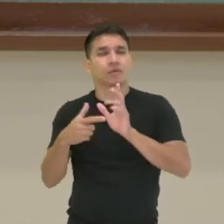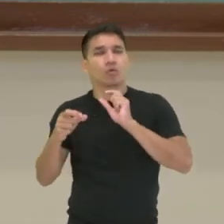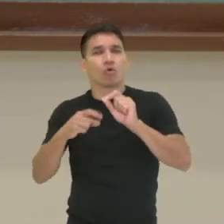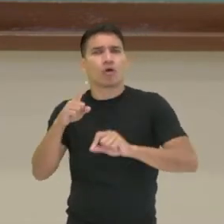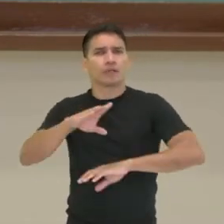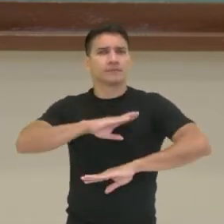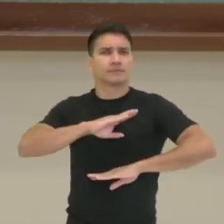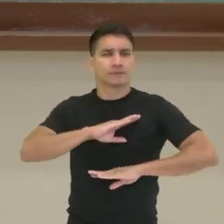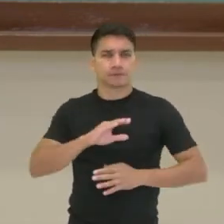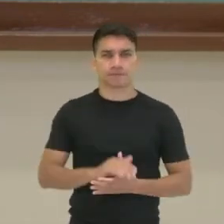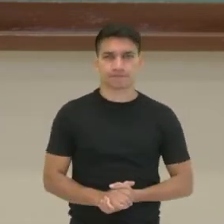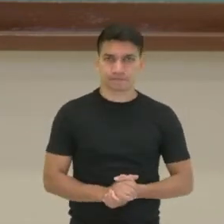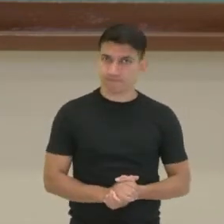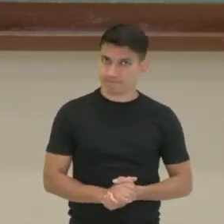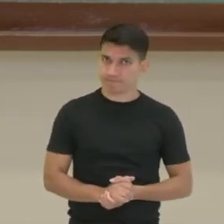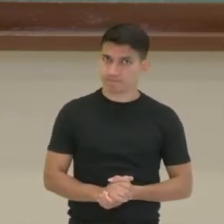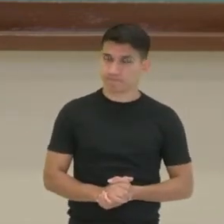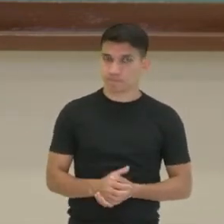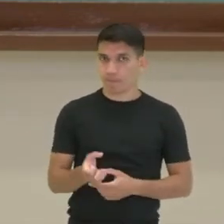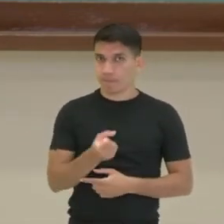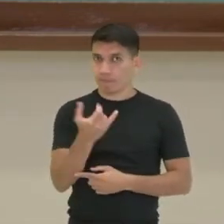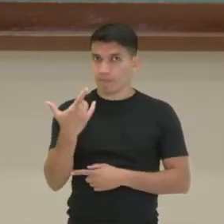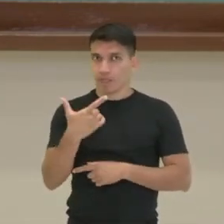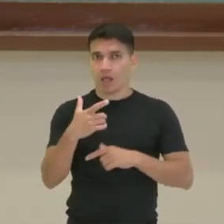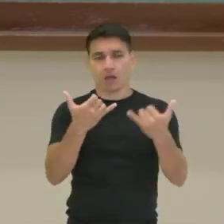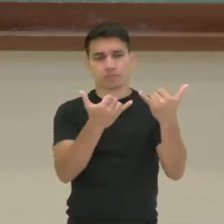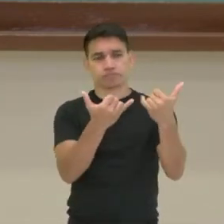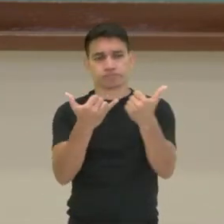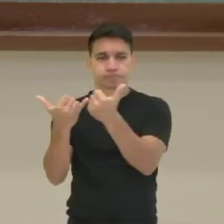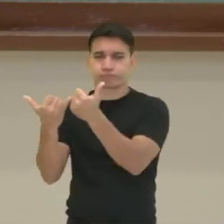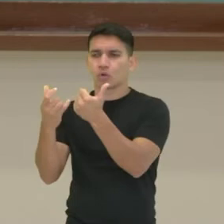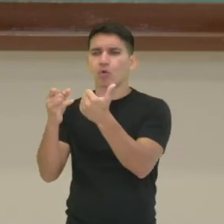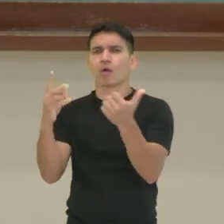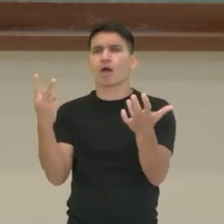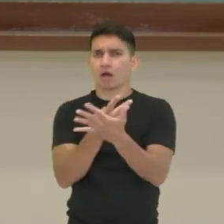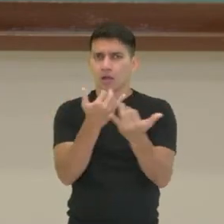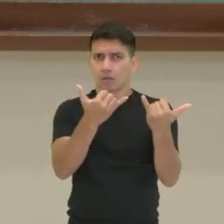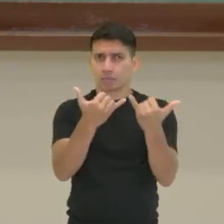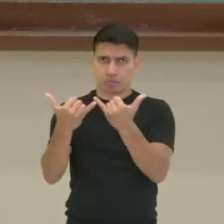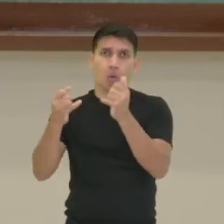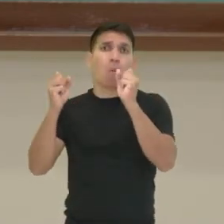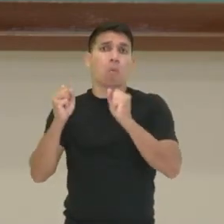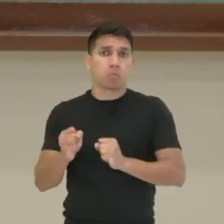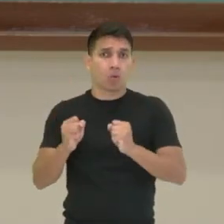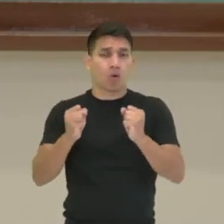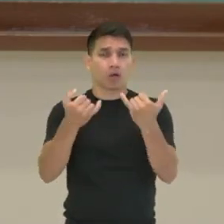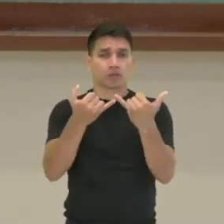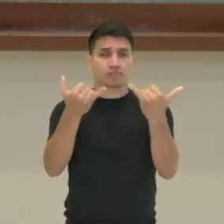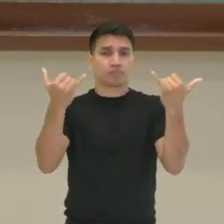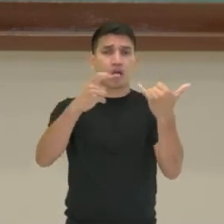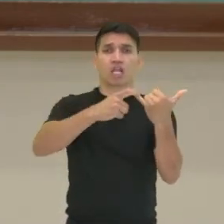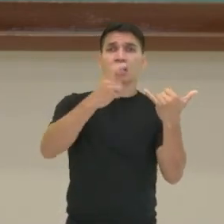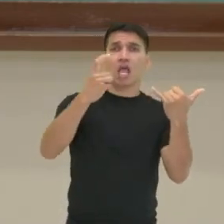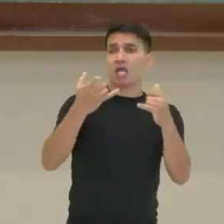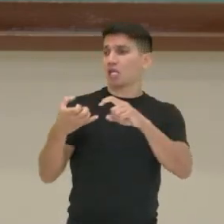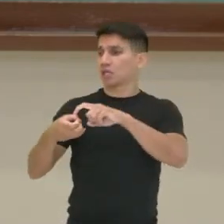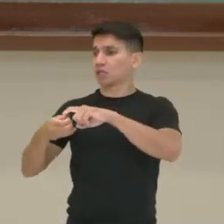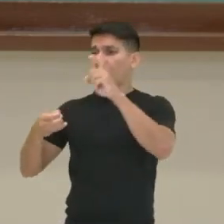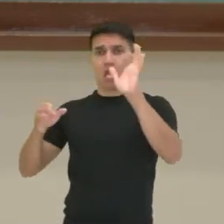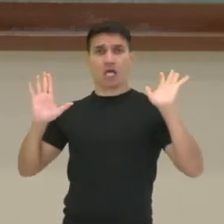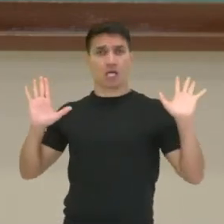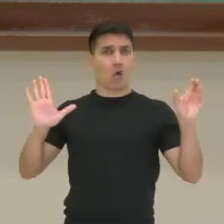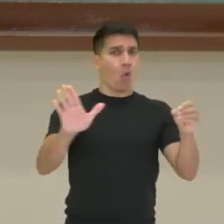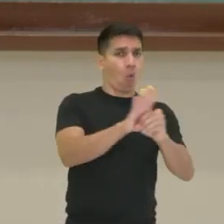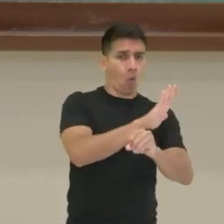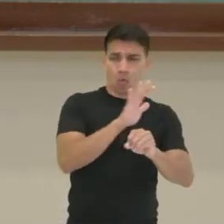nesse caso. As orações coordenadas, elas podem ter sentidos independentes. Elas têm o sentido